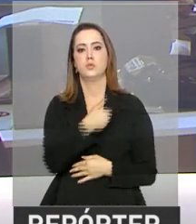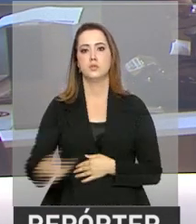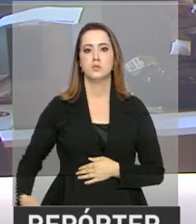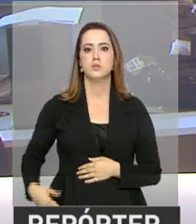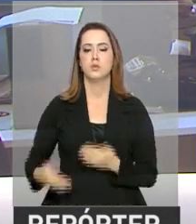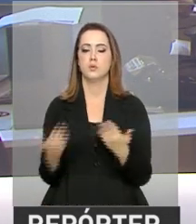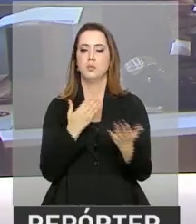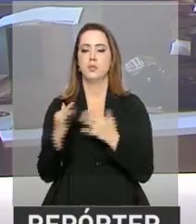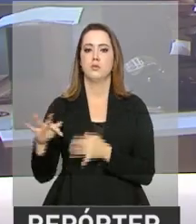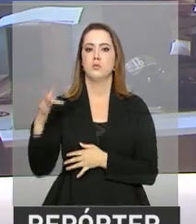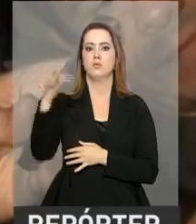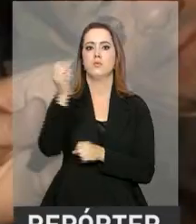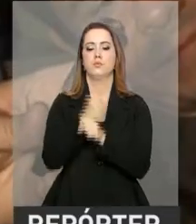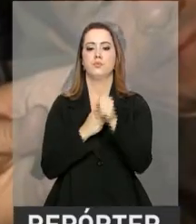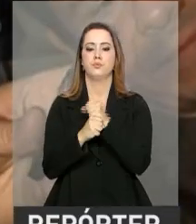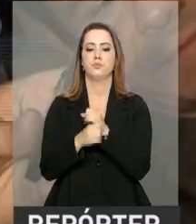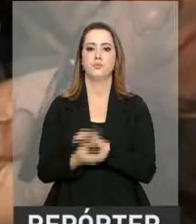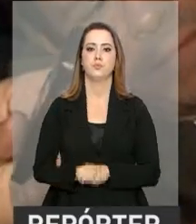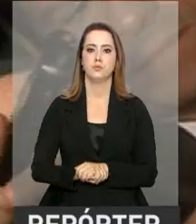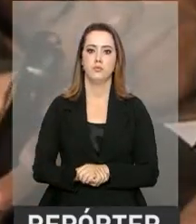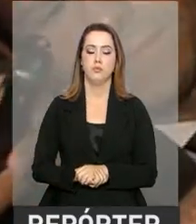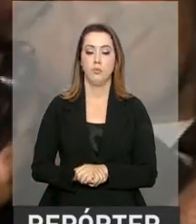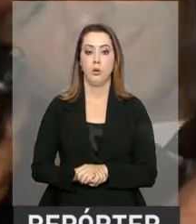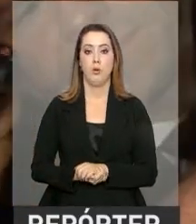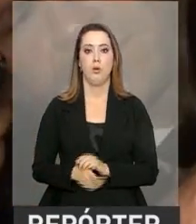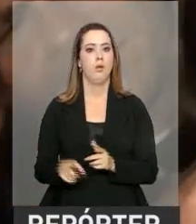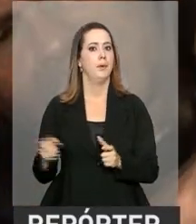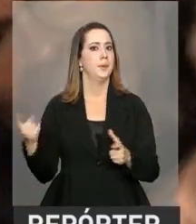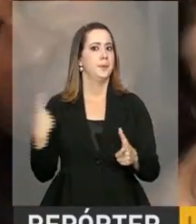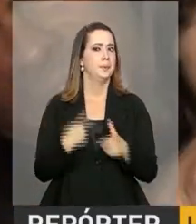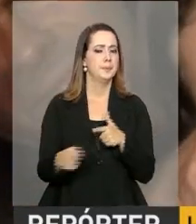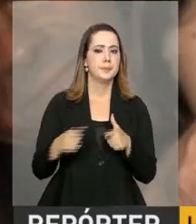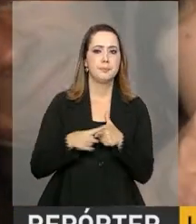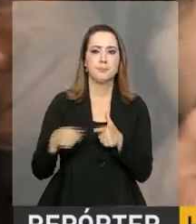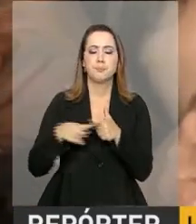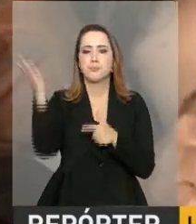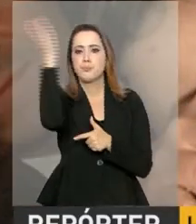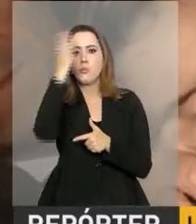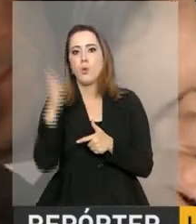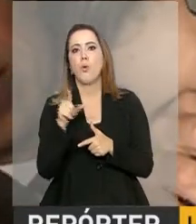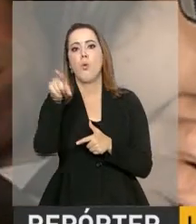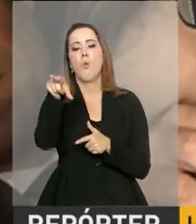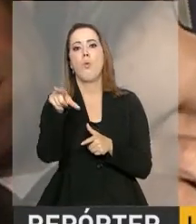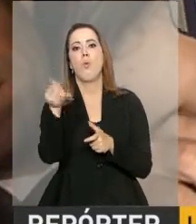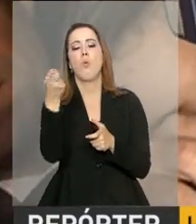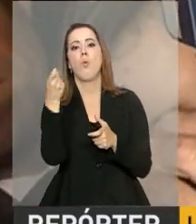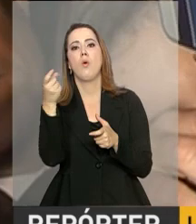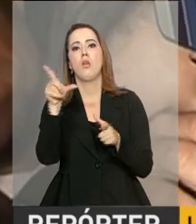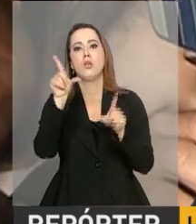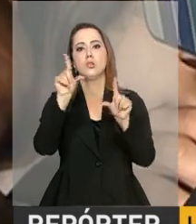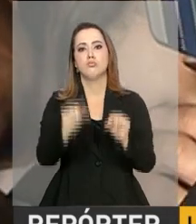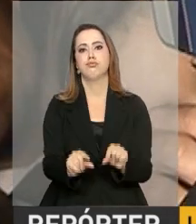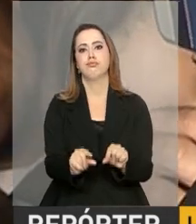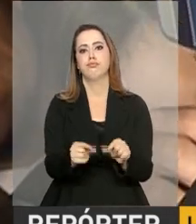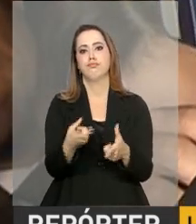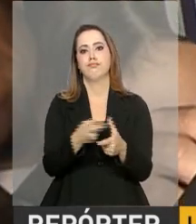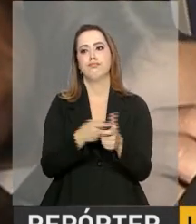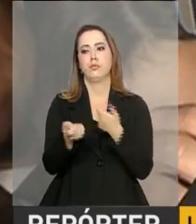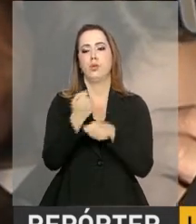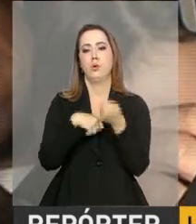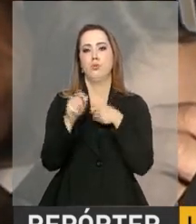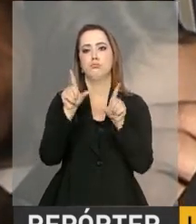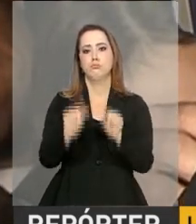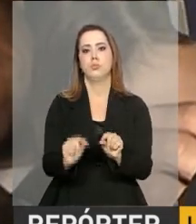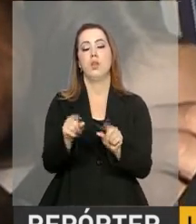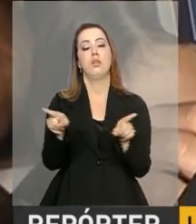ano anterior. O maior problema do Brasil hoje é a recessão e o desemprego,